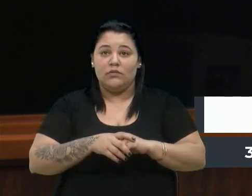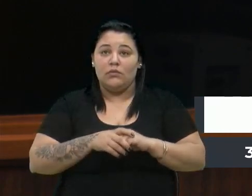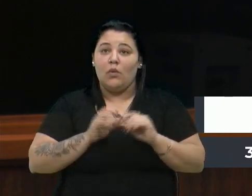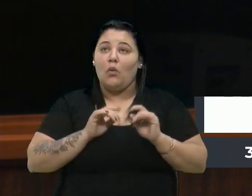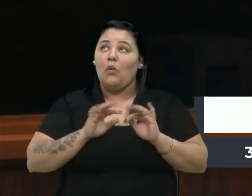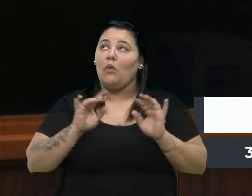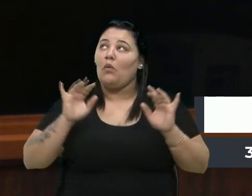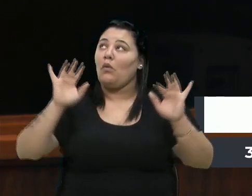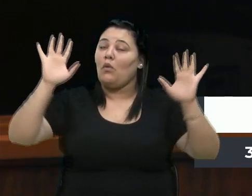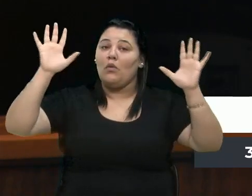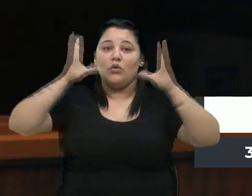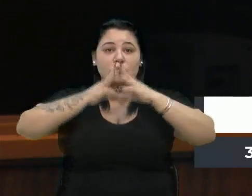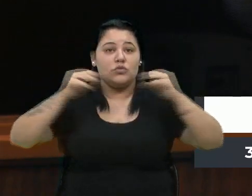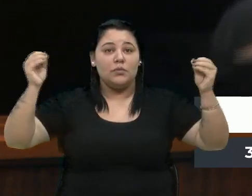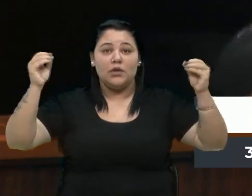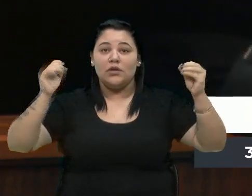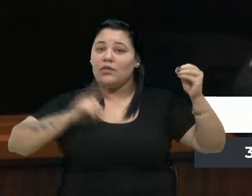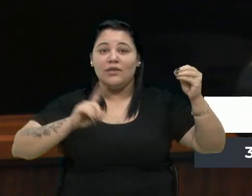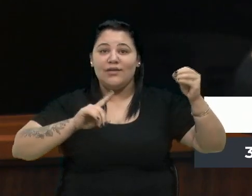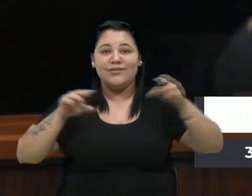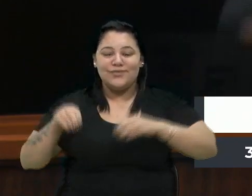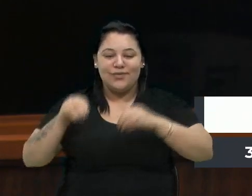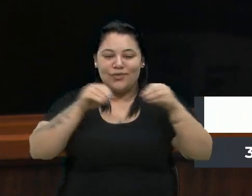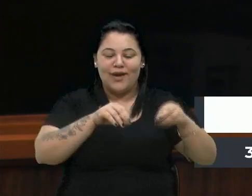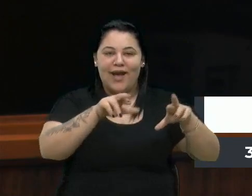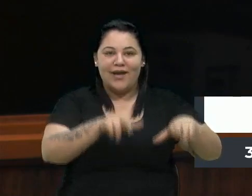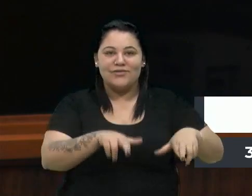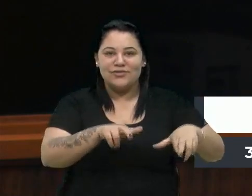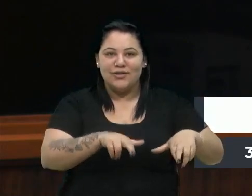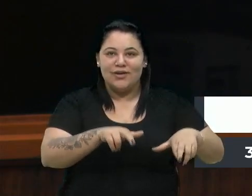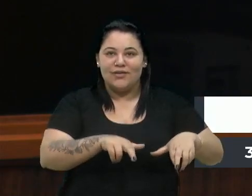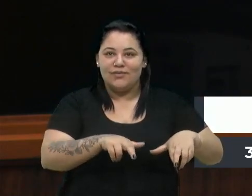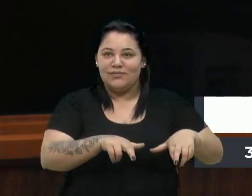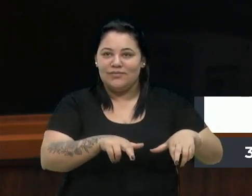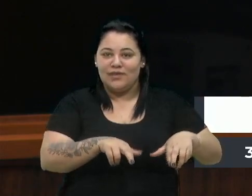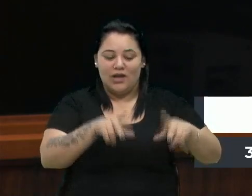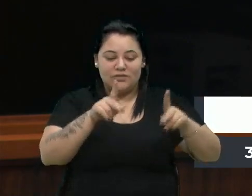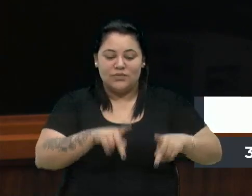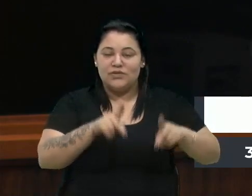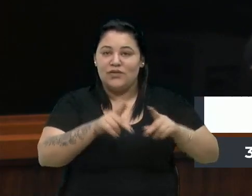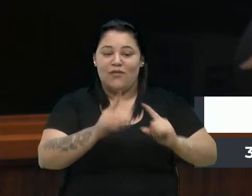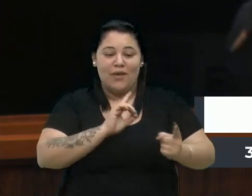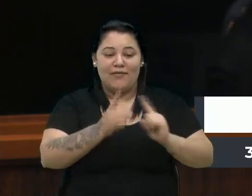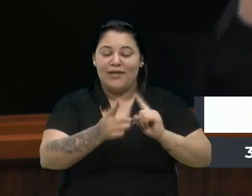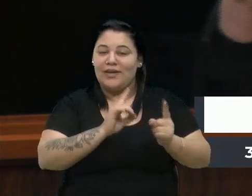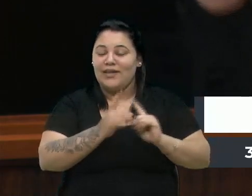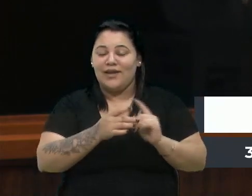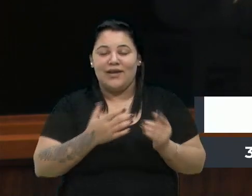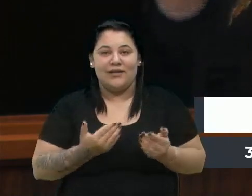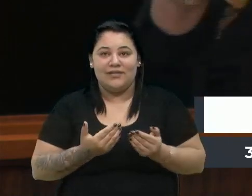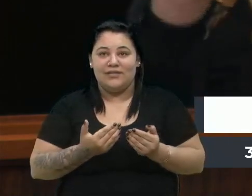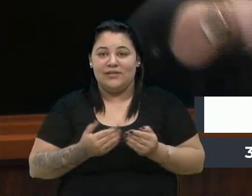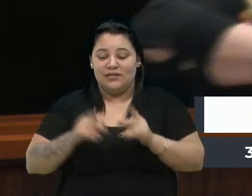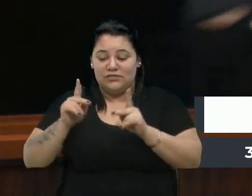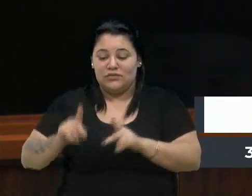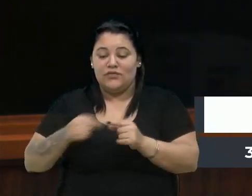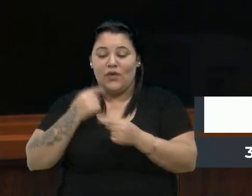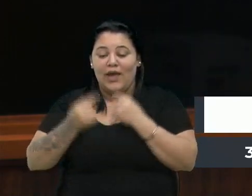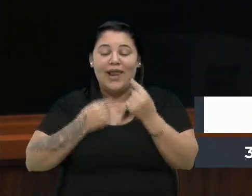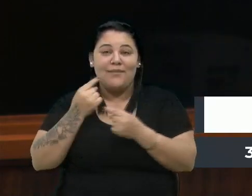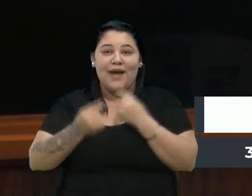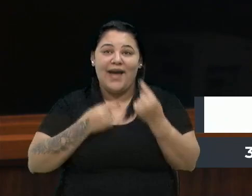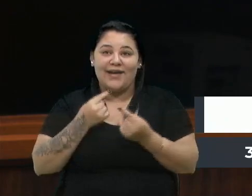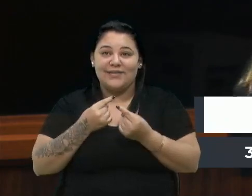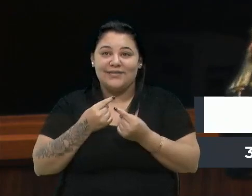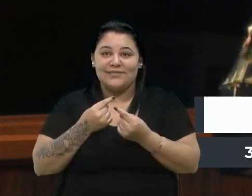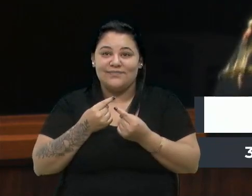eles vão para a região ali do Cinquentenário. Eles vão lá para a Avenida Circular. Aí as pessoas vão reclamar que eles estão